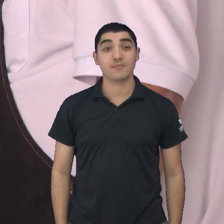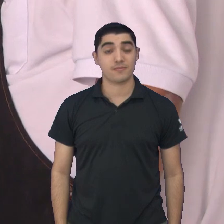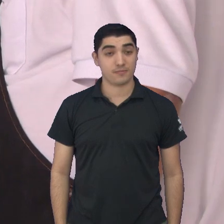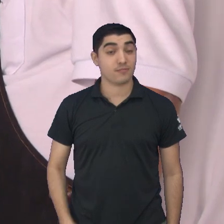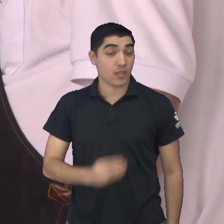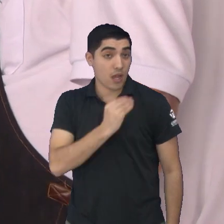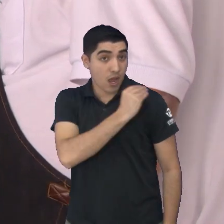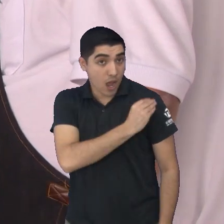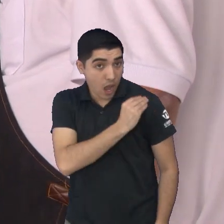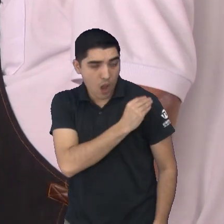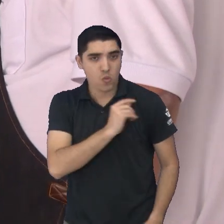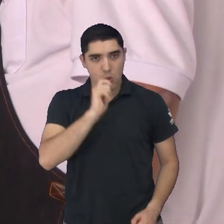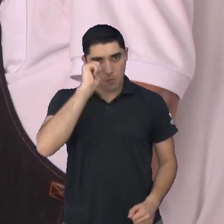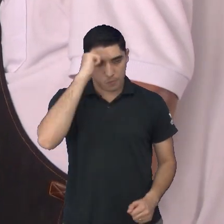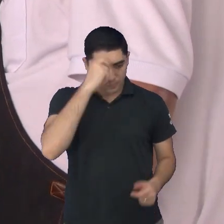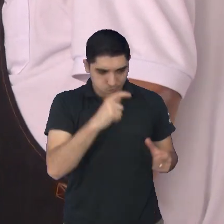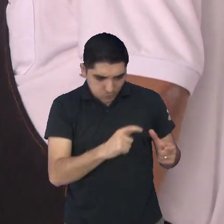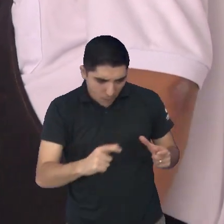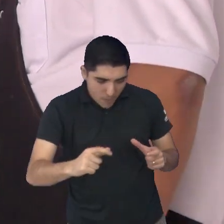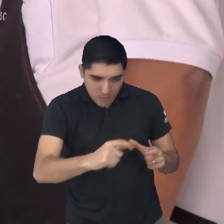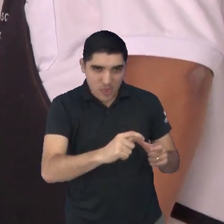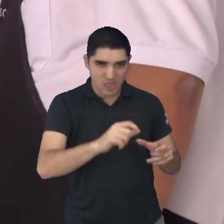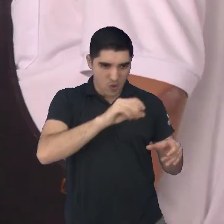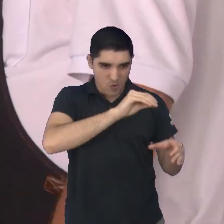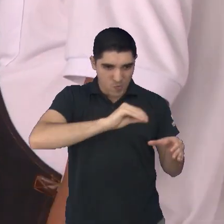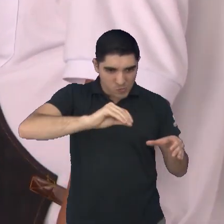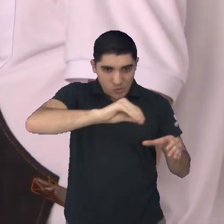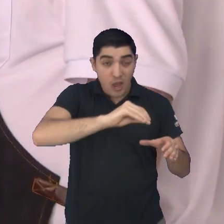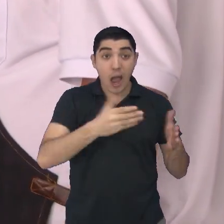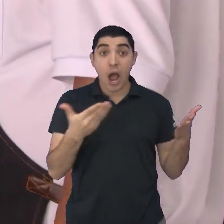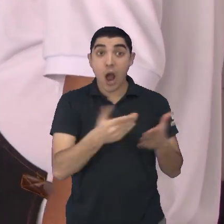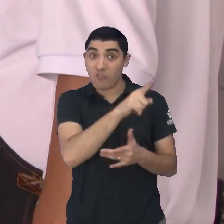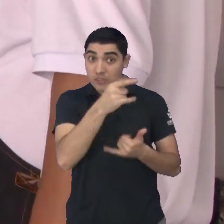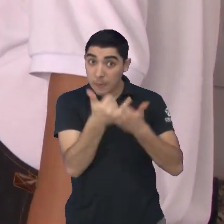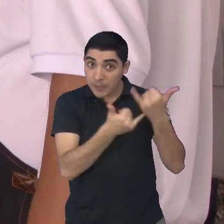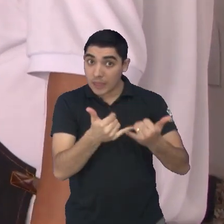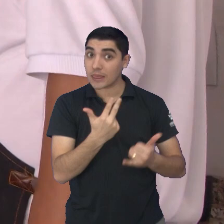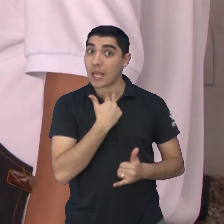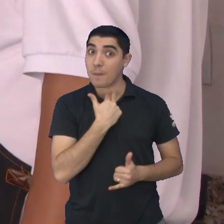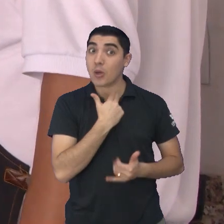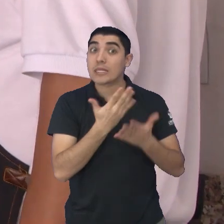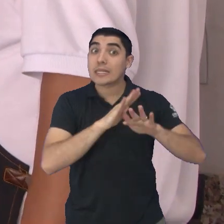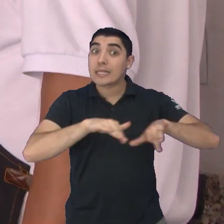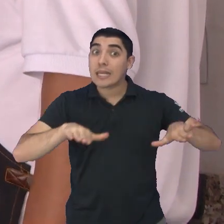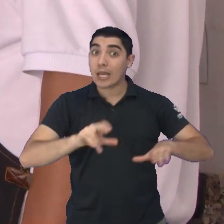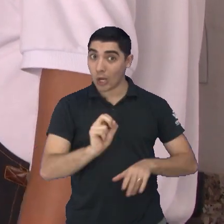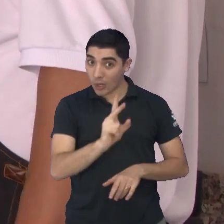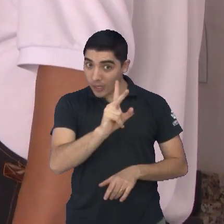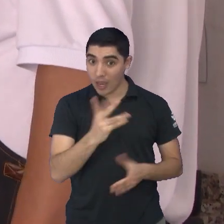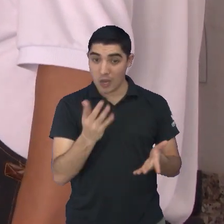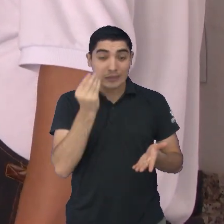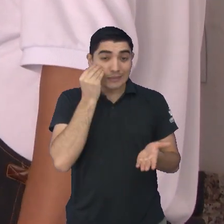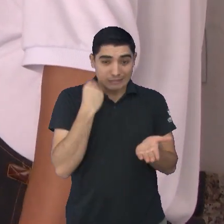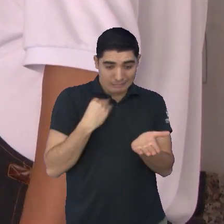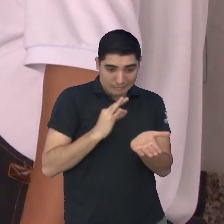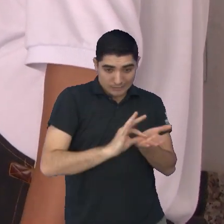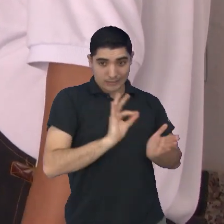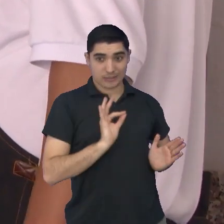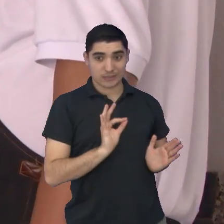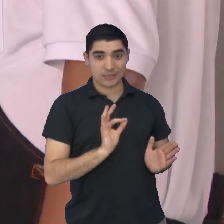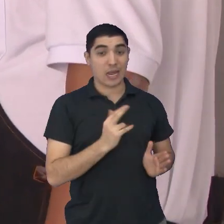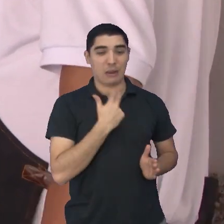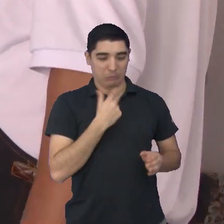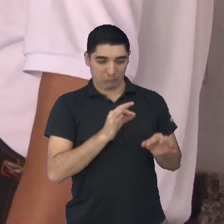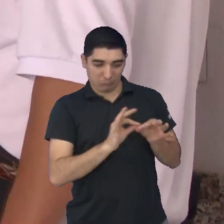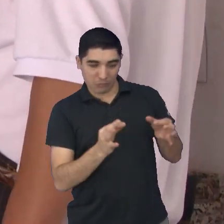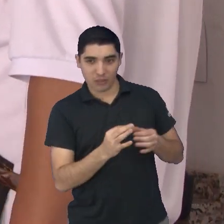Álcool, carvão molhado, agora o teste de fogo. Crianças, não brinquem com fósforo, vou riscar de longe, né, seu Júlio? Quer dizer, não pode quebrar o